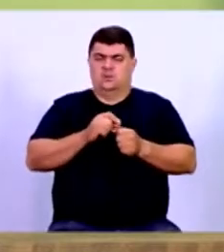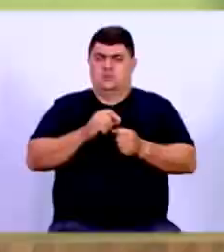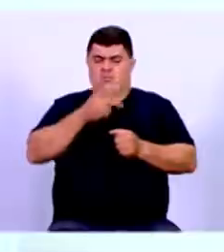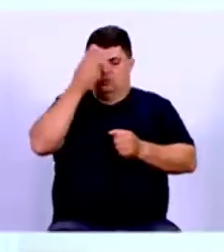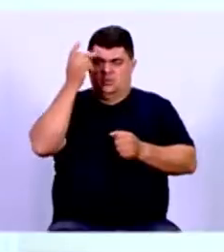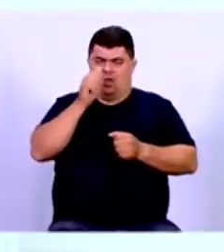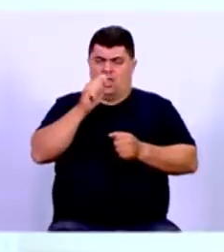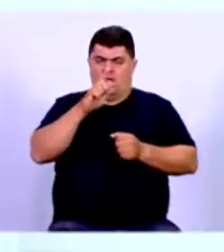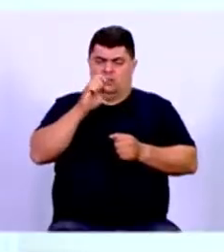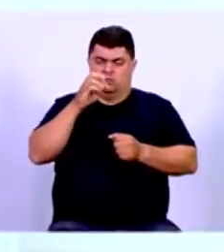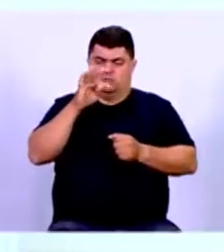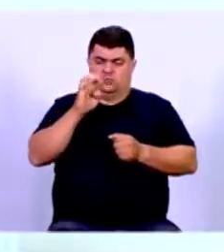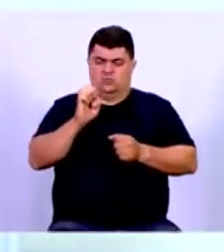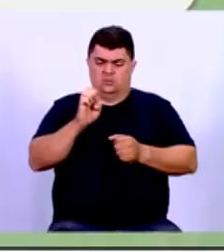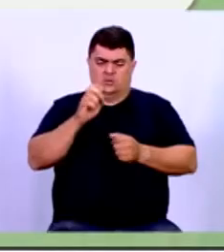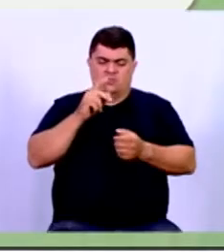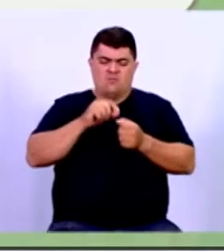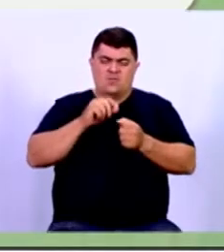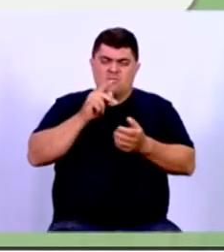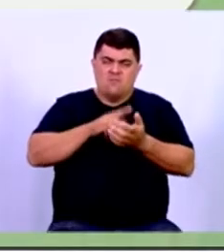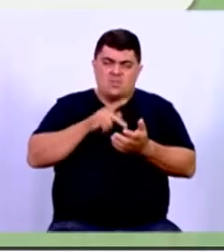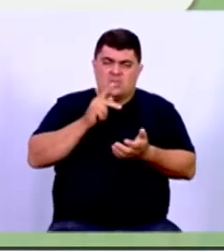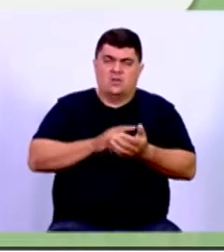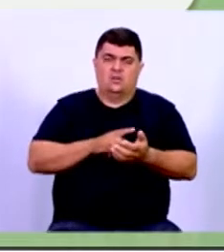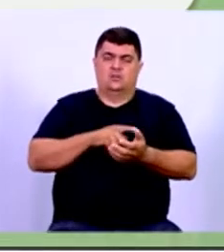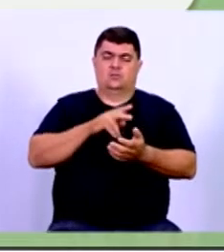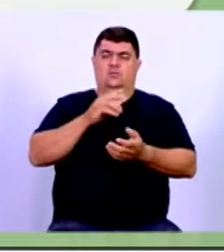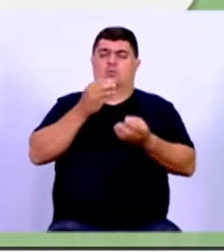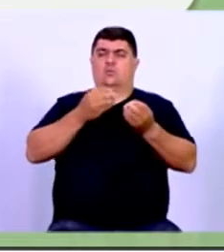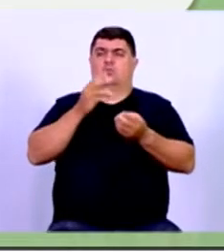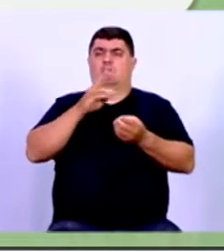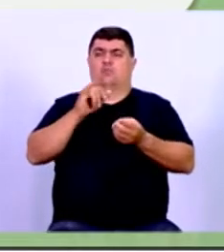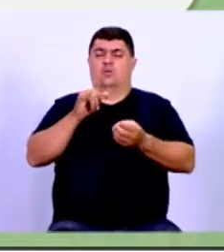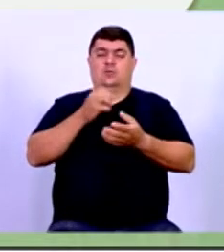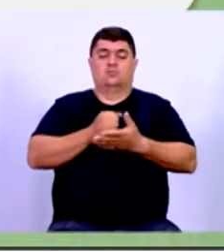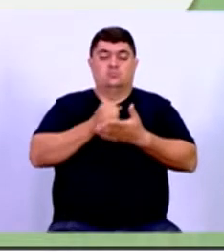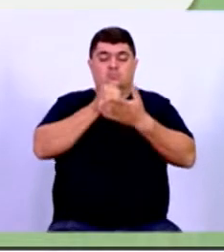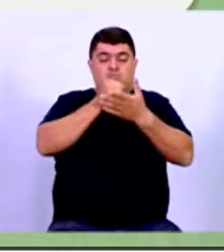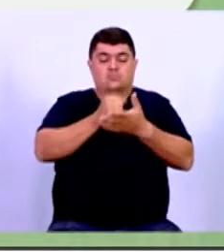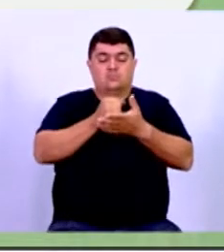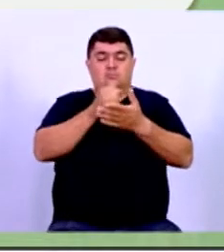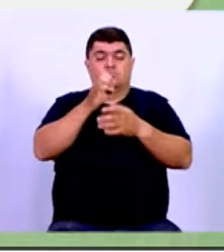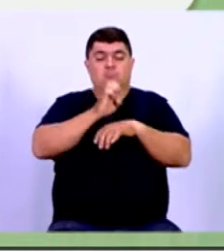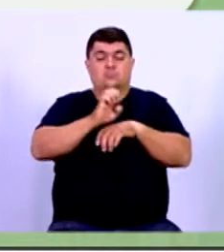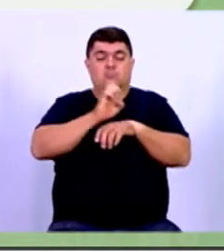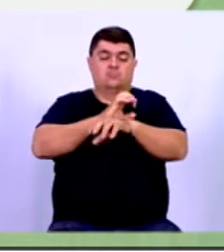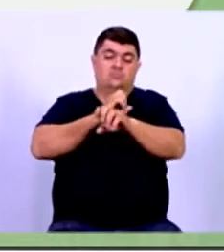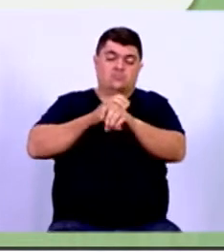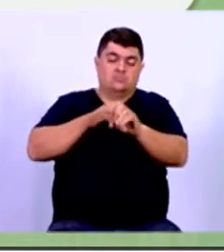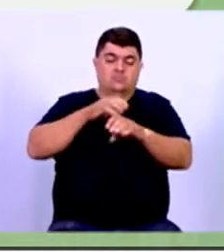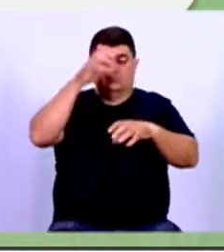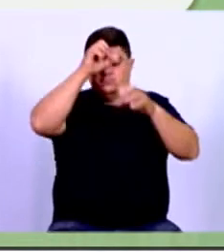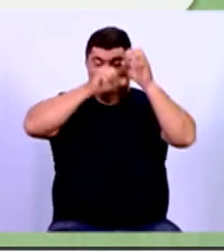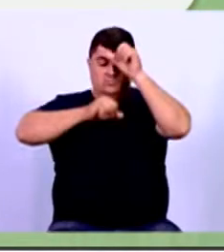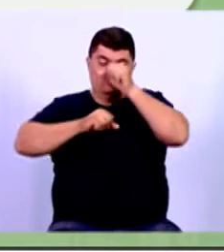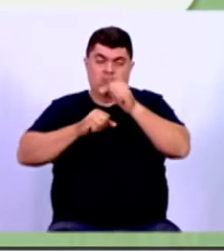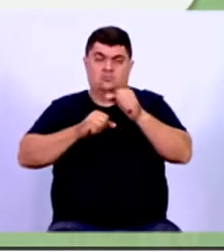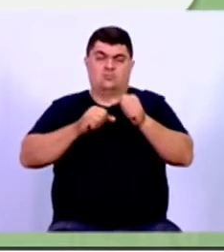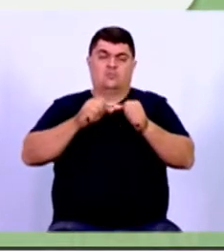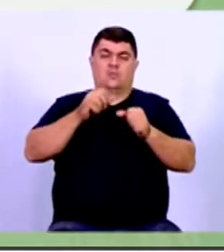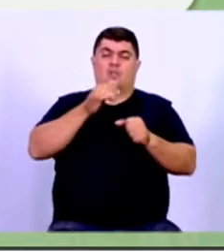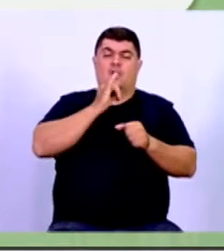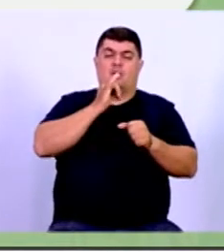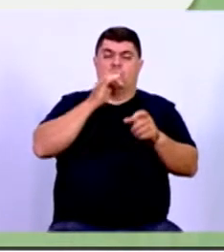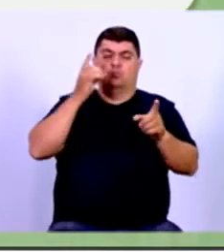integração? Bom, o agente de integração ele vai atuar como auxiliar no processo de aperfeiçoamento do estágio,